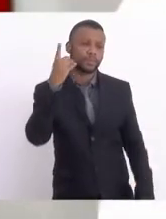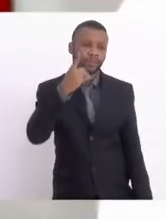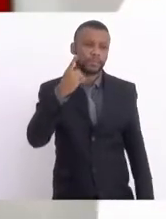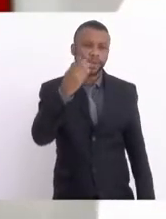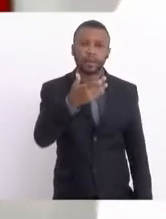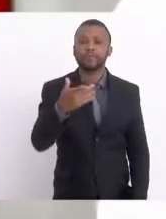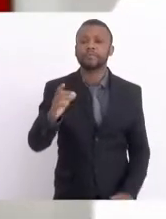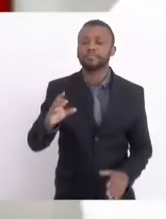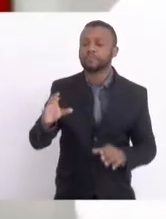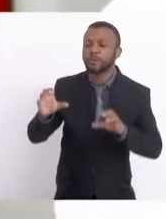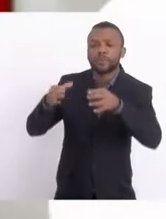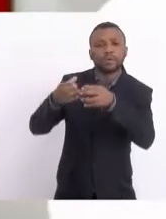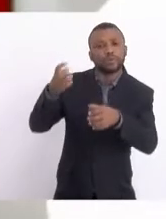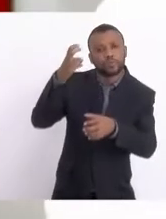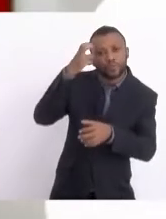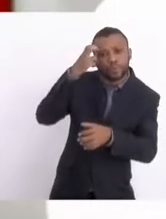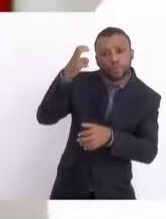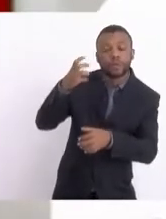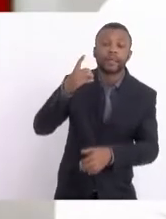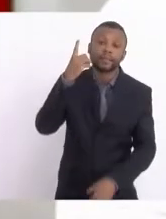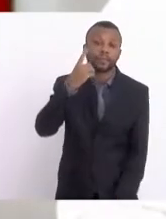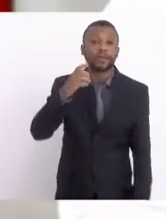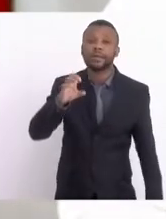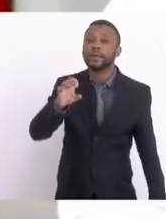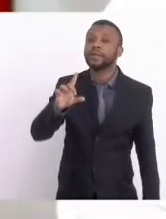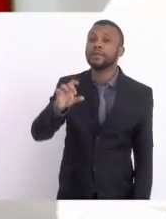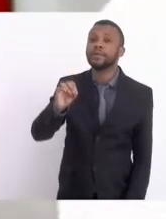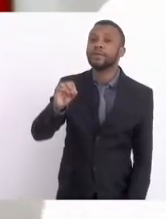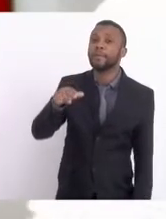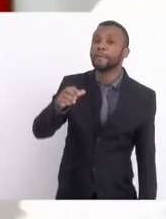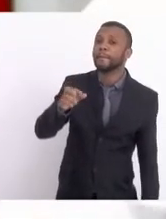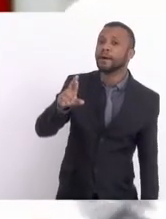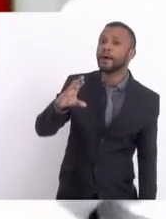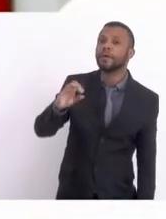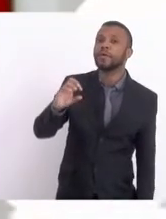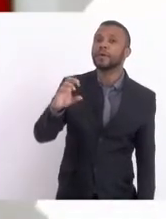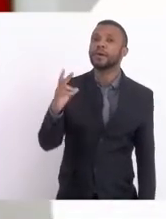Pela Comissão de Cultura, deputado Eliomar Coelho.